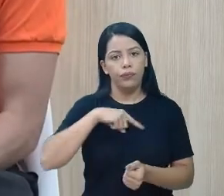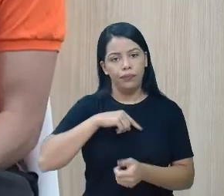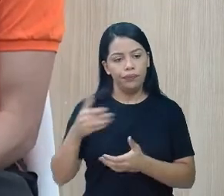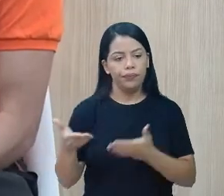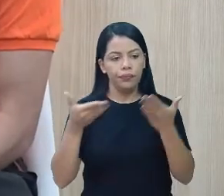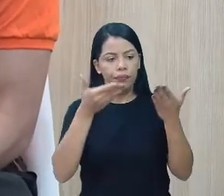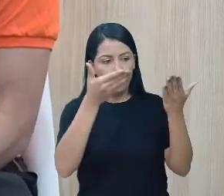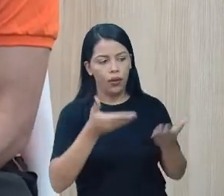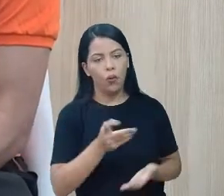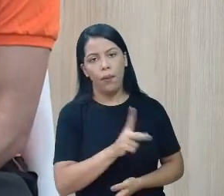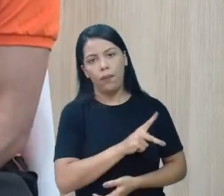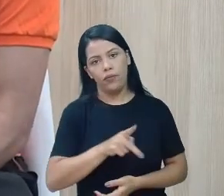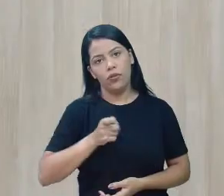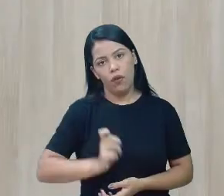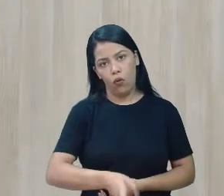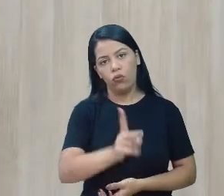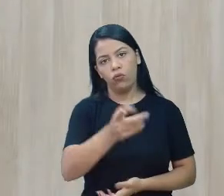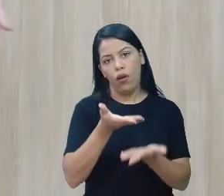continuidade à aula.